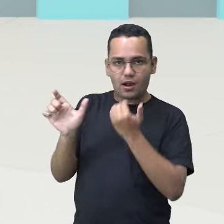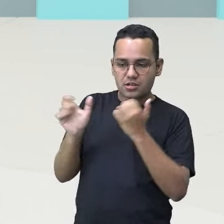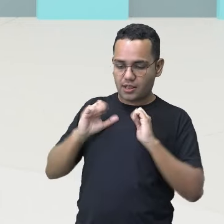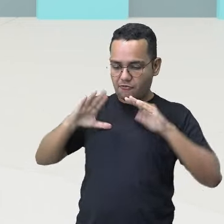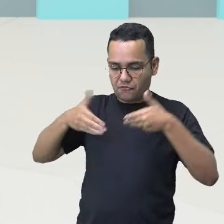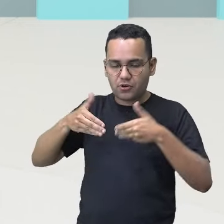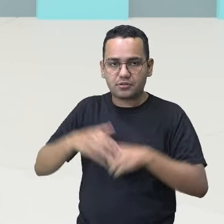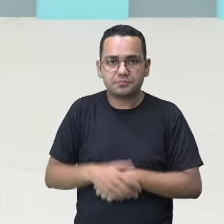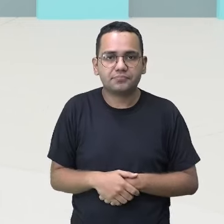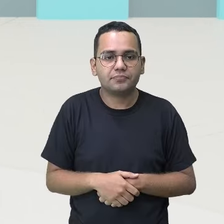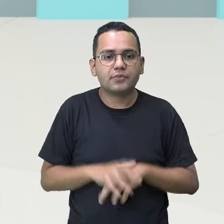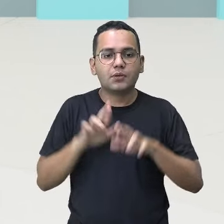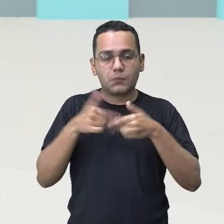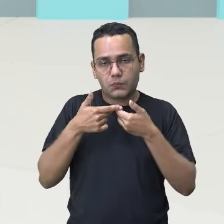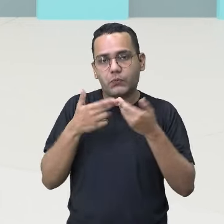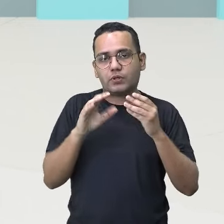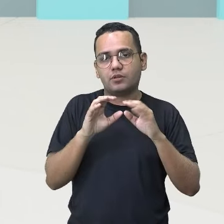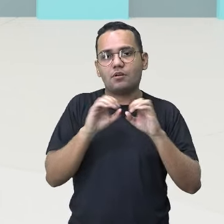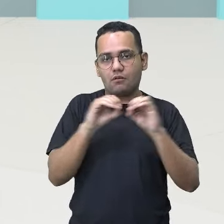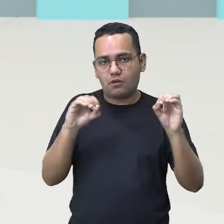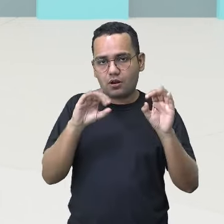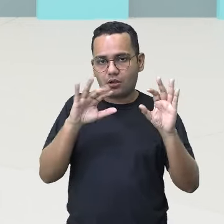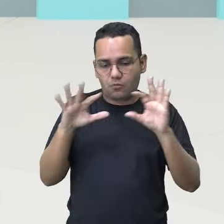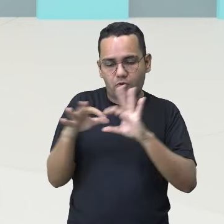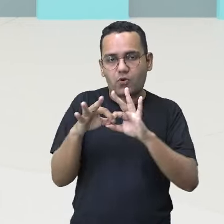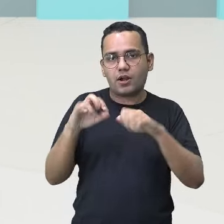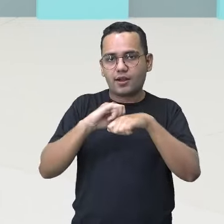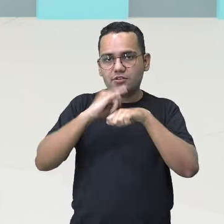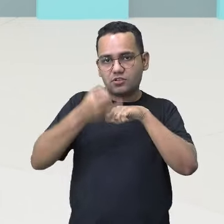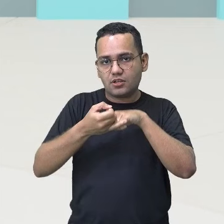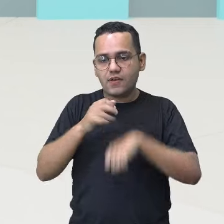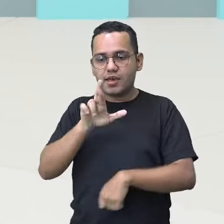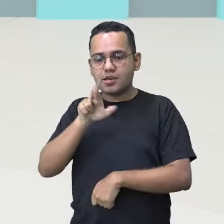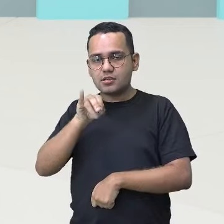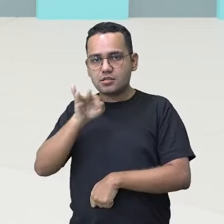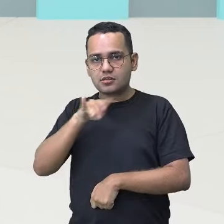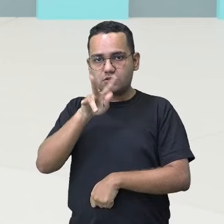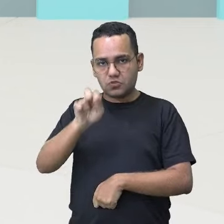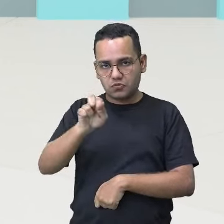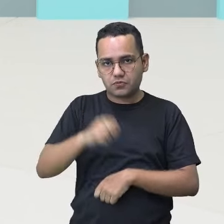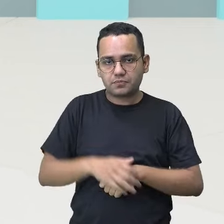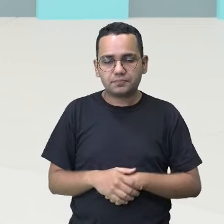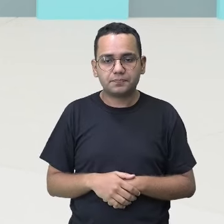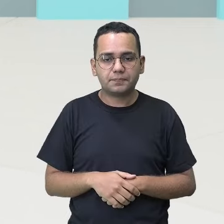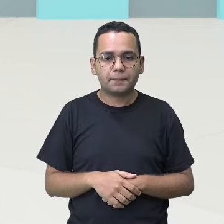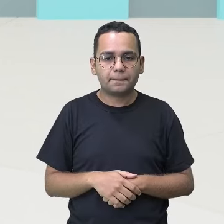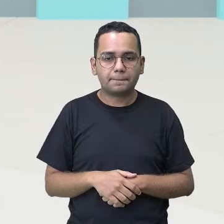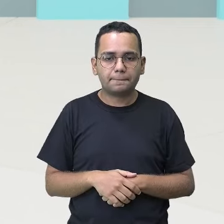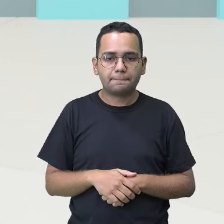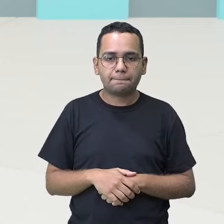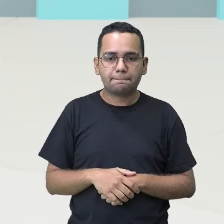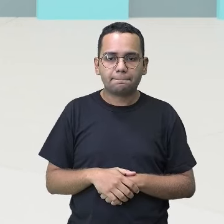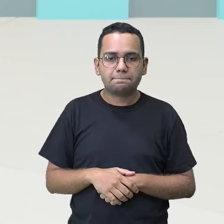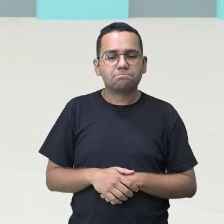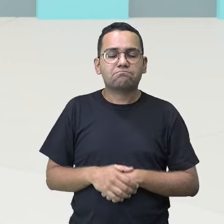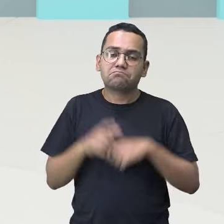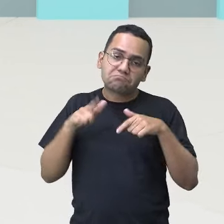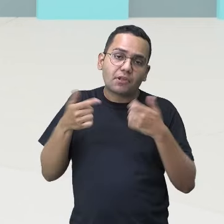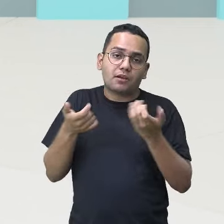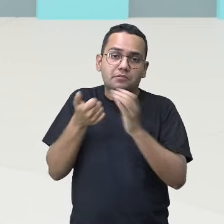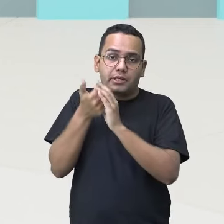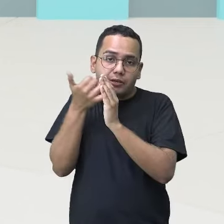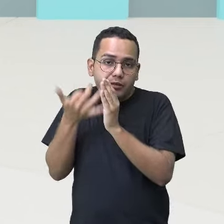oração subordinada adjetiva restritiva eu vou caracterizar a coisa ou a